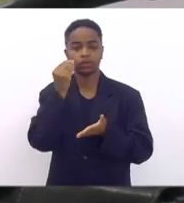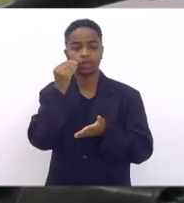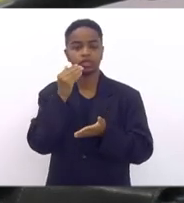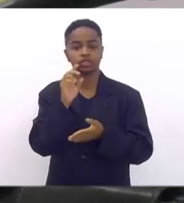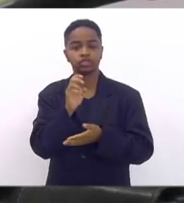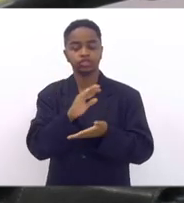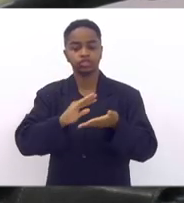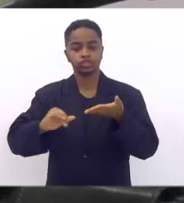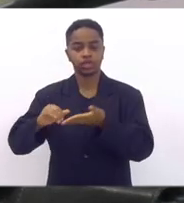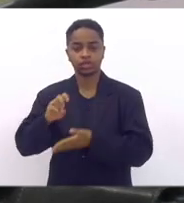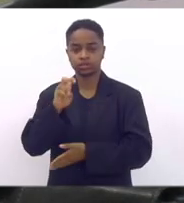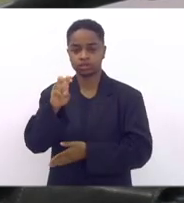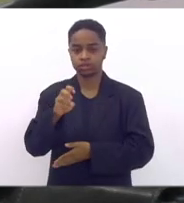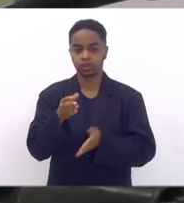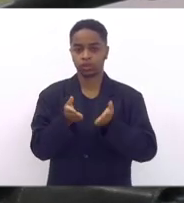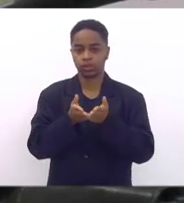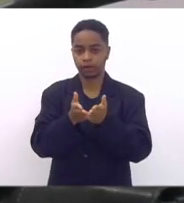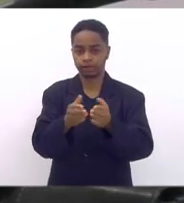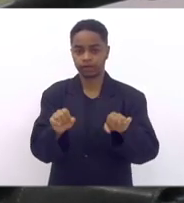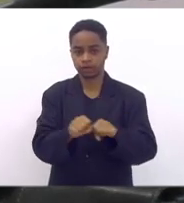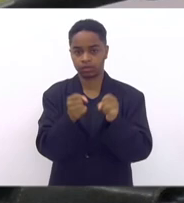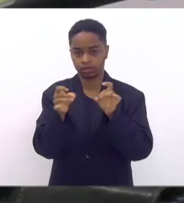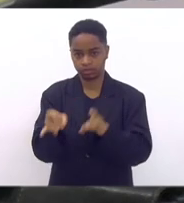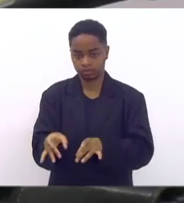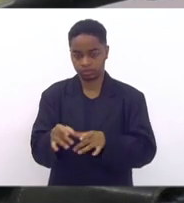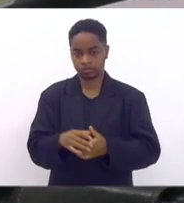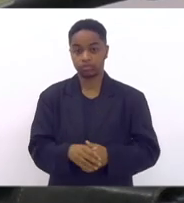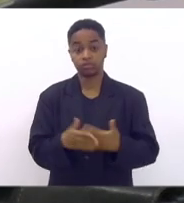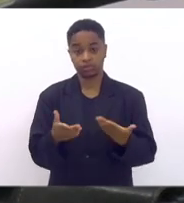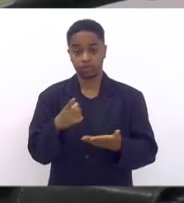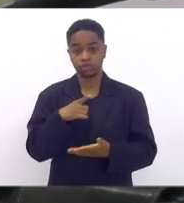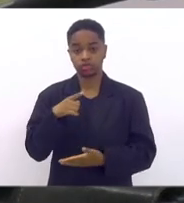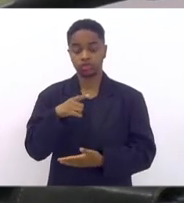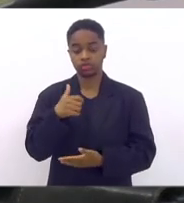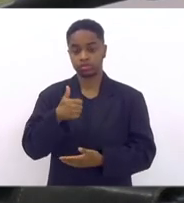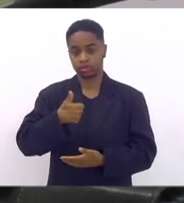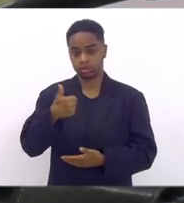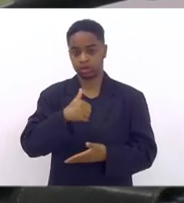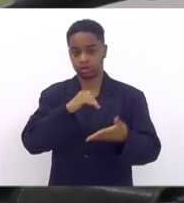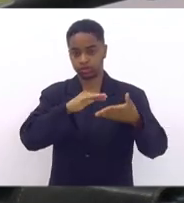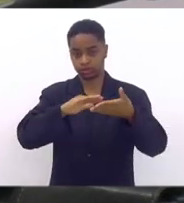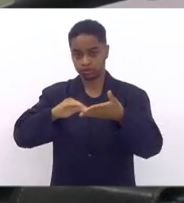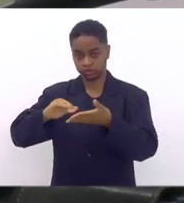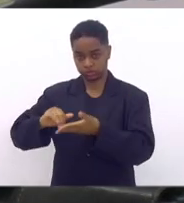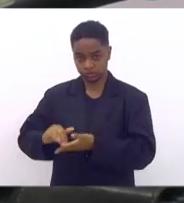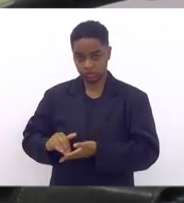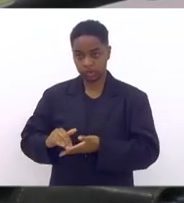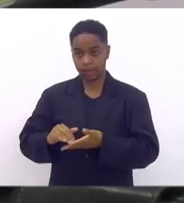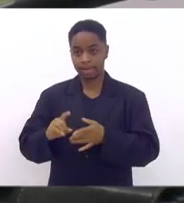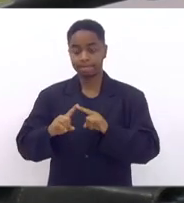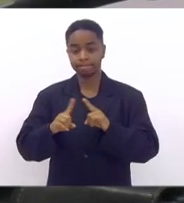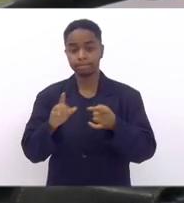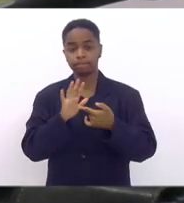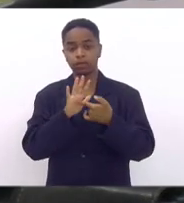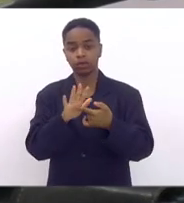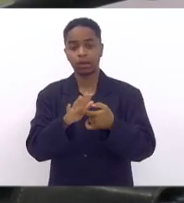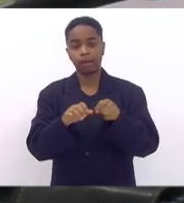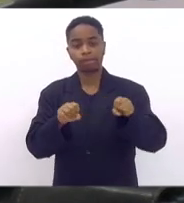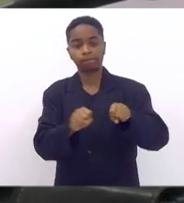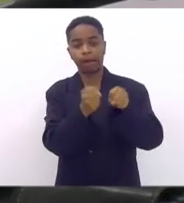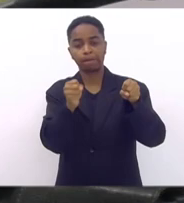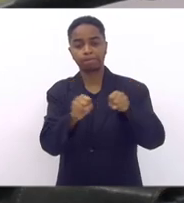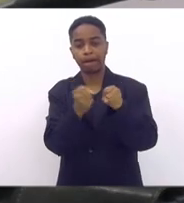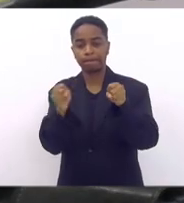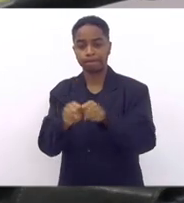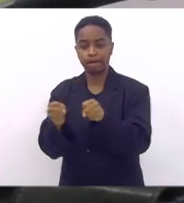abandonadas o Tremendão foi a primeira delas à medida que o barco era retirado os sinais de decomposição vinham à